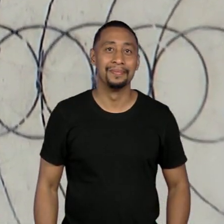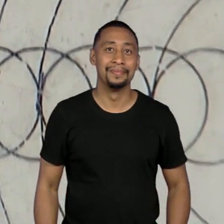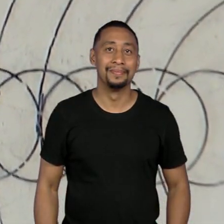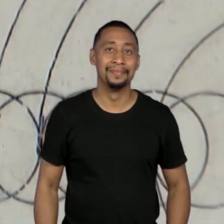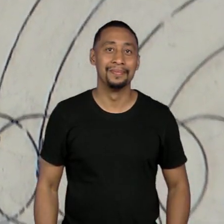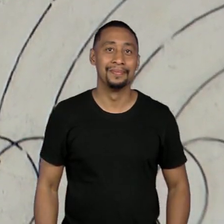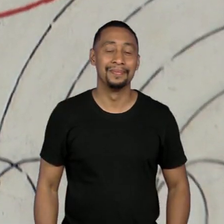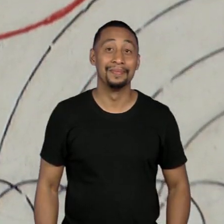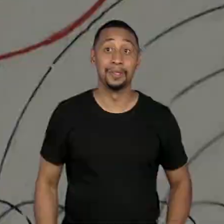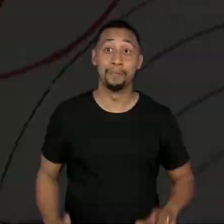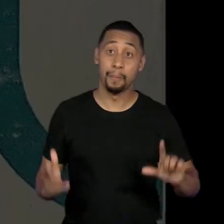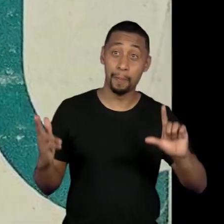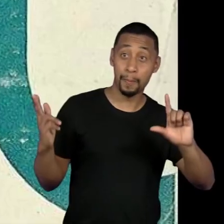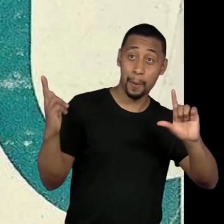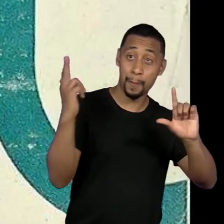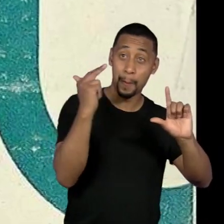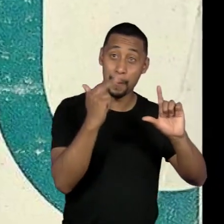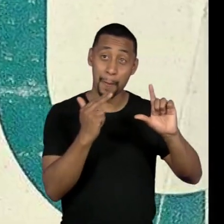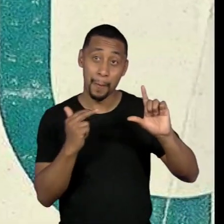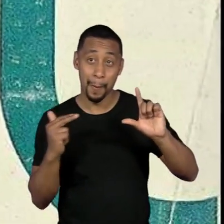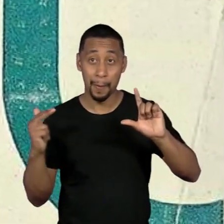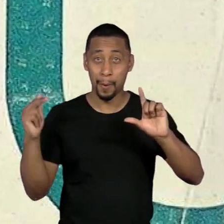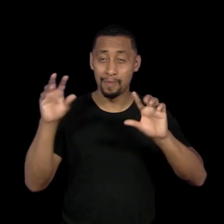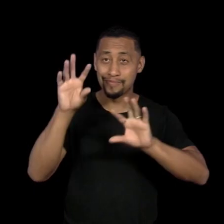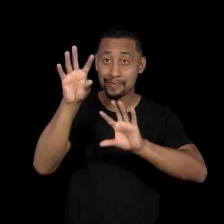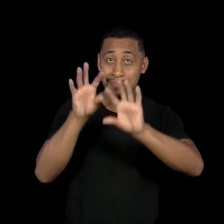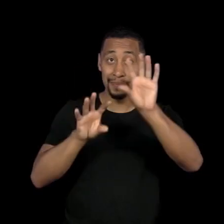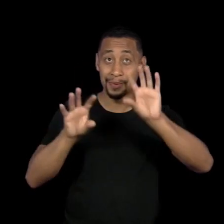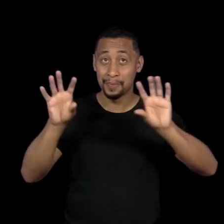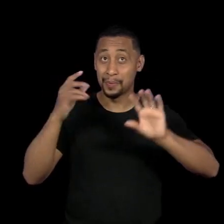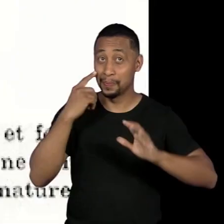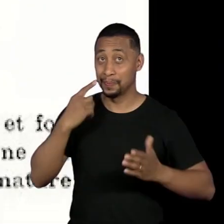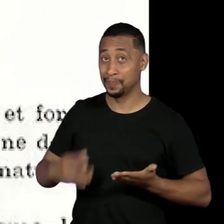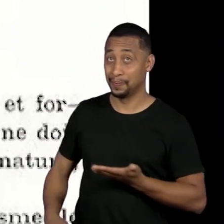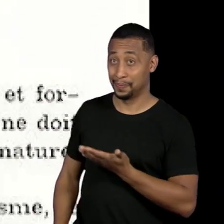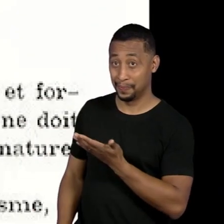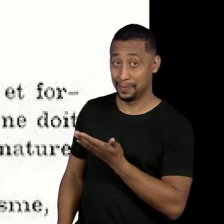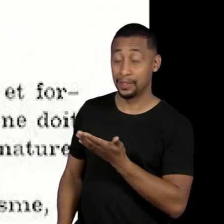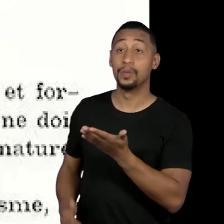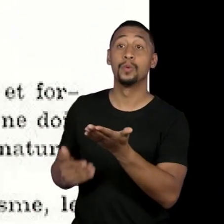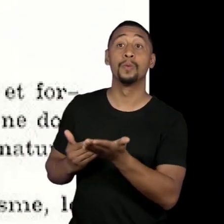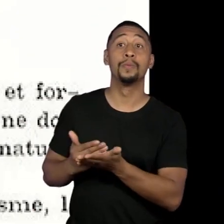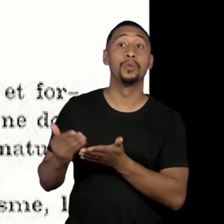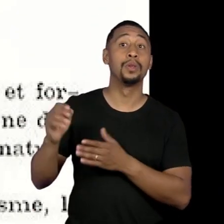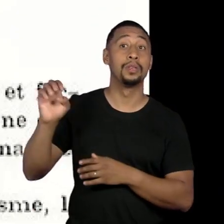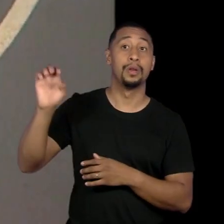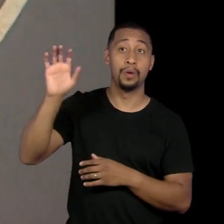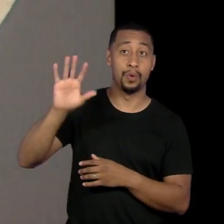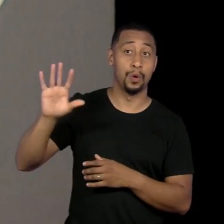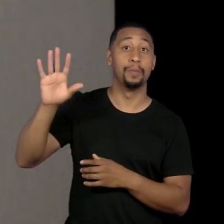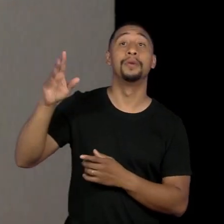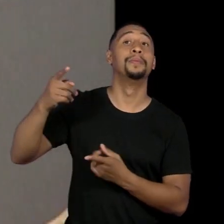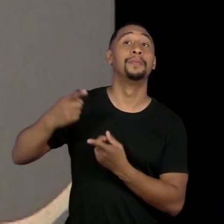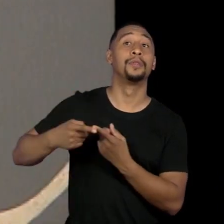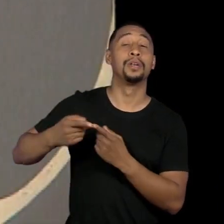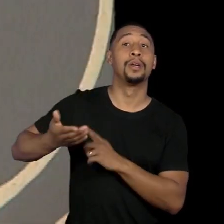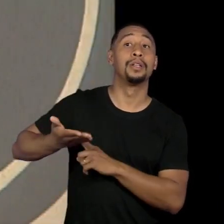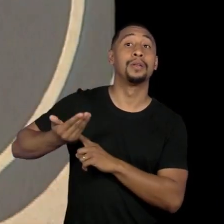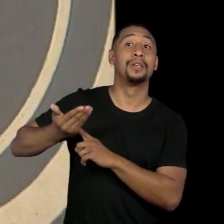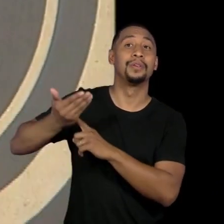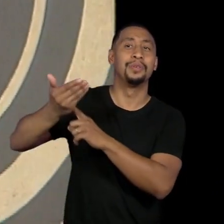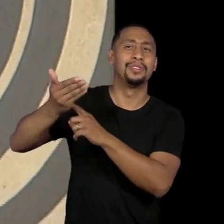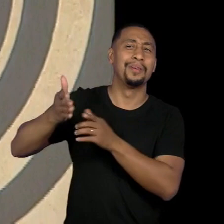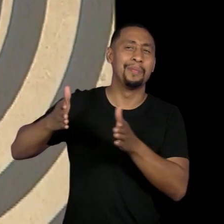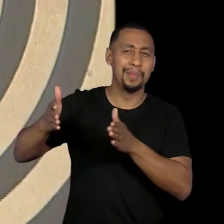O concretismo surgiu na Europa em meados do século XX como um reflexo do avanço tecnológico do pós-guerra